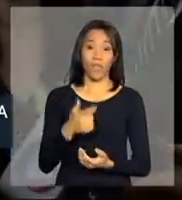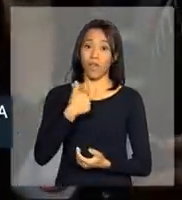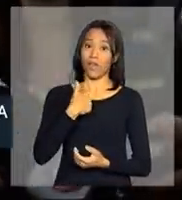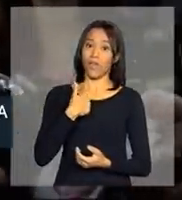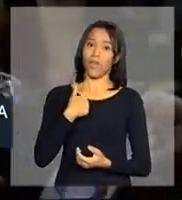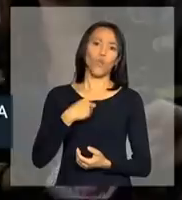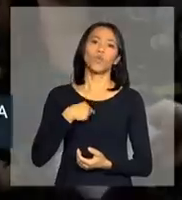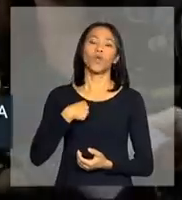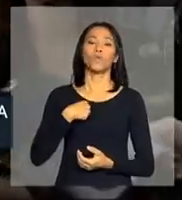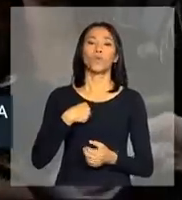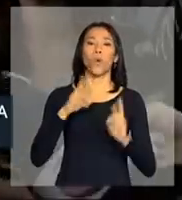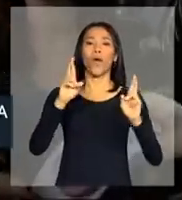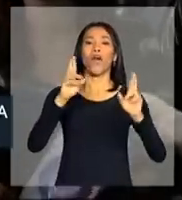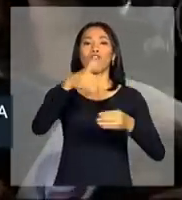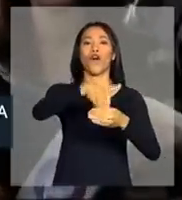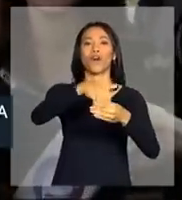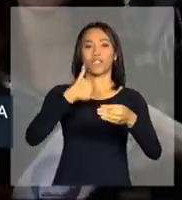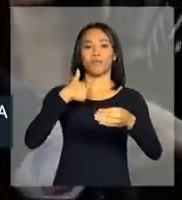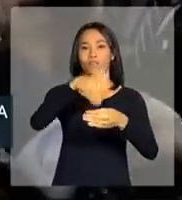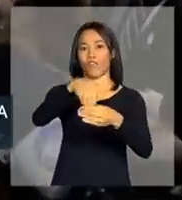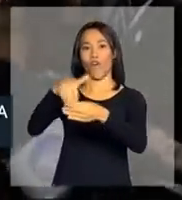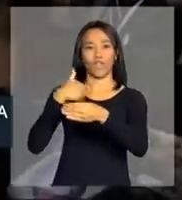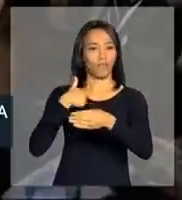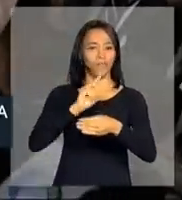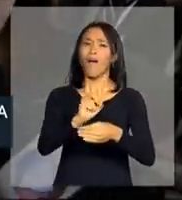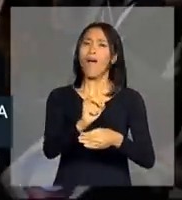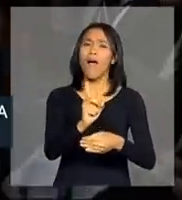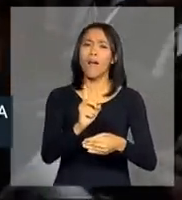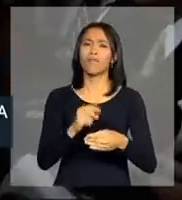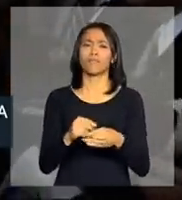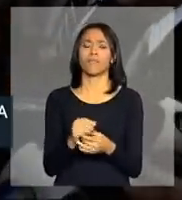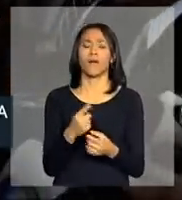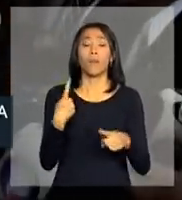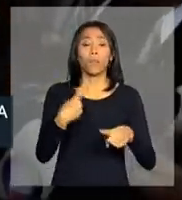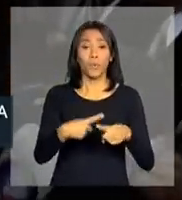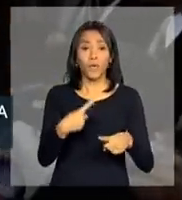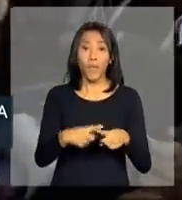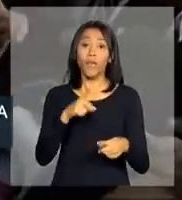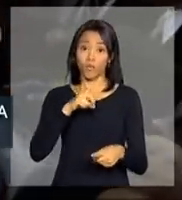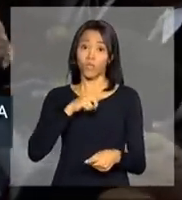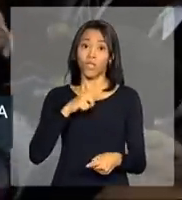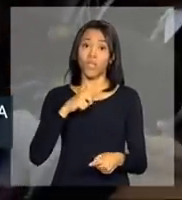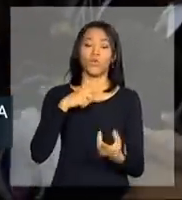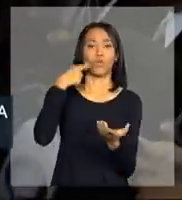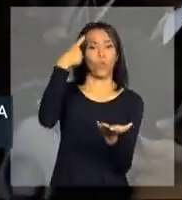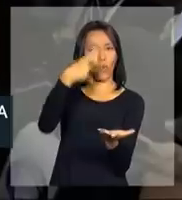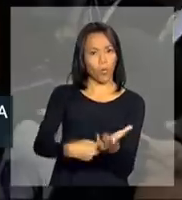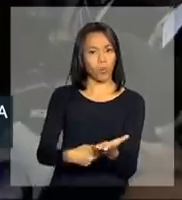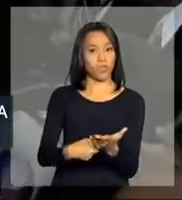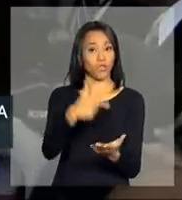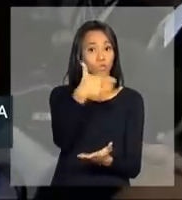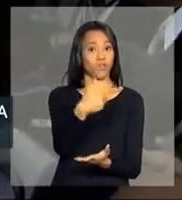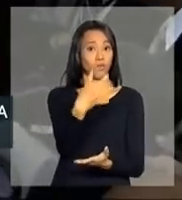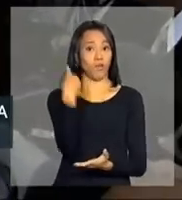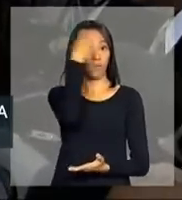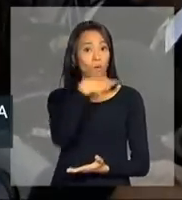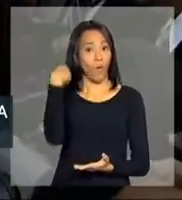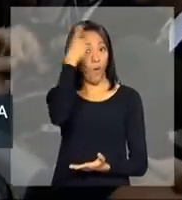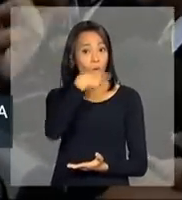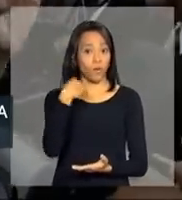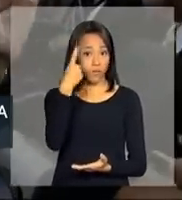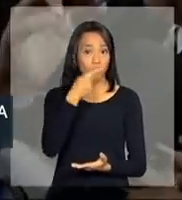não estou em campanha. Sabe por que eu não estou em campanha? Porque eu tenho obrigação, durante 24 horas por